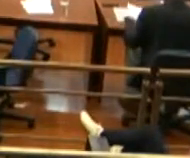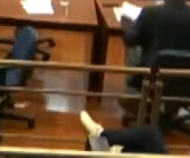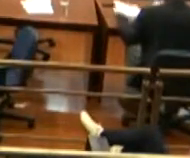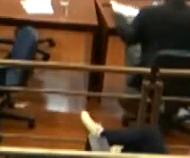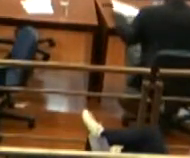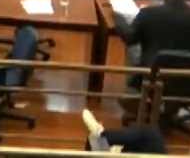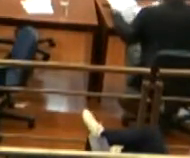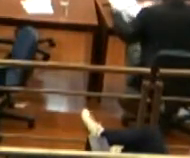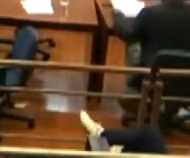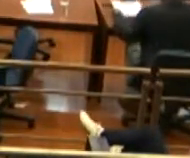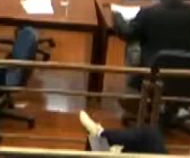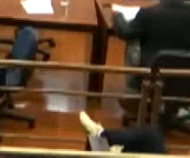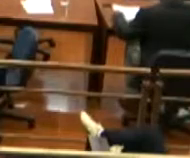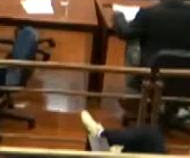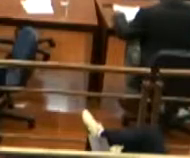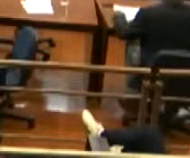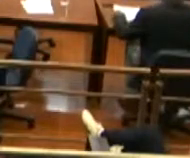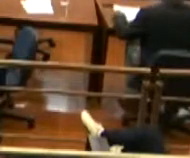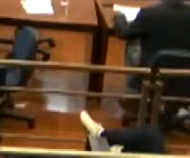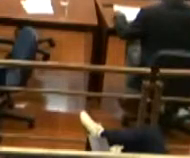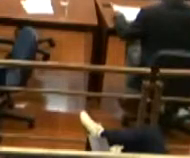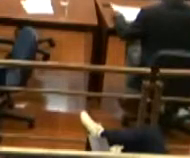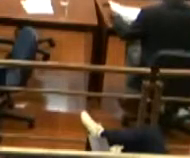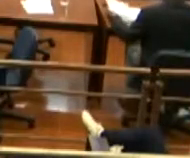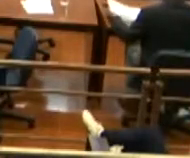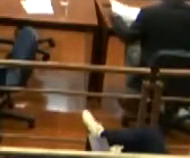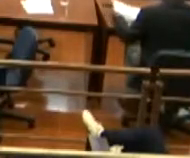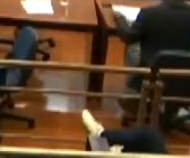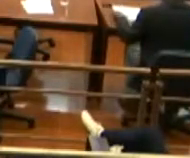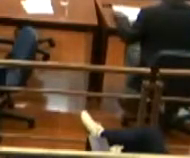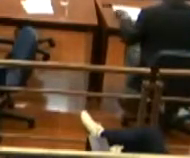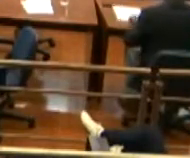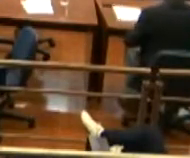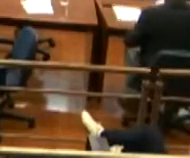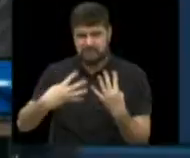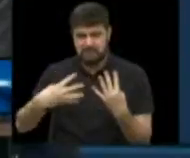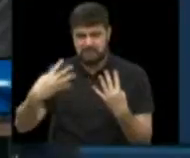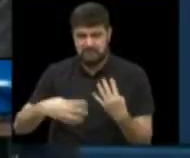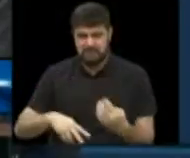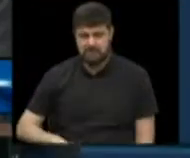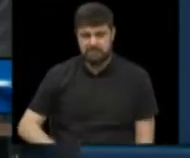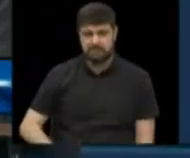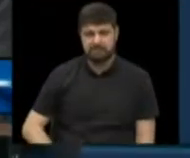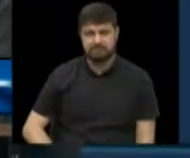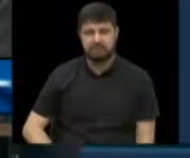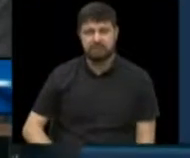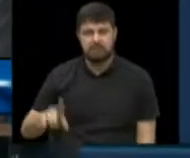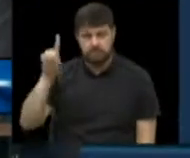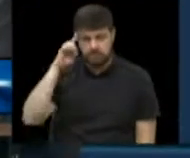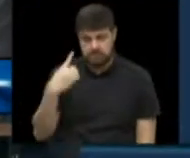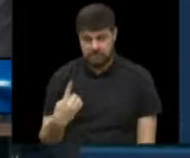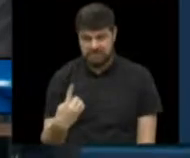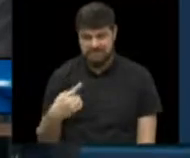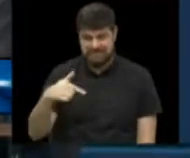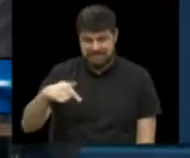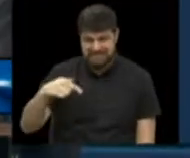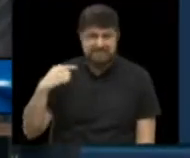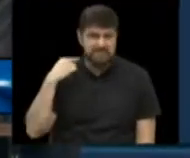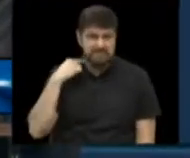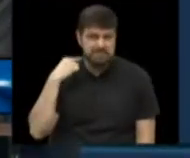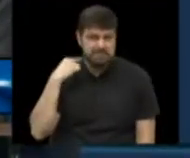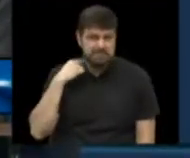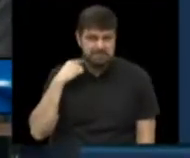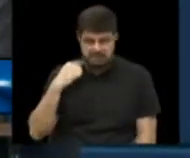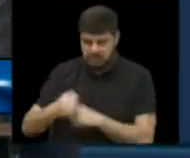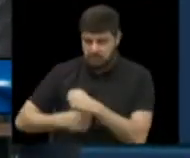quais se manifestam a homofobia, a lesbofobia e a transfobia. Foi no dia 17 de maio de 1990